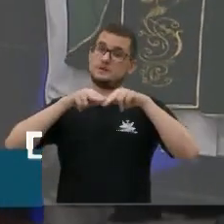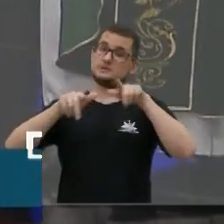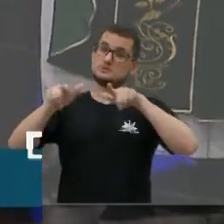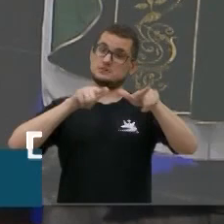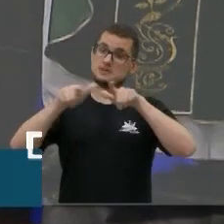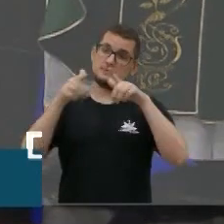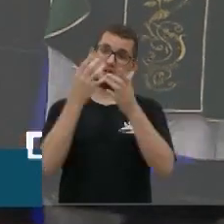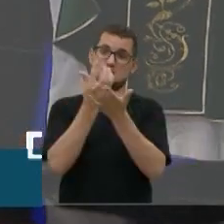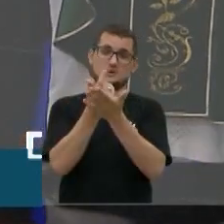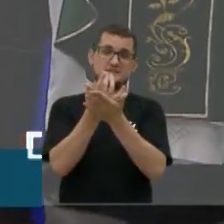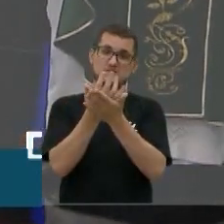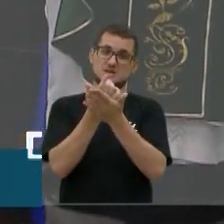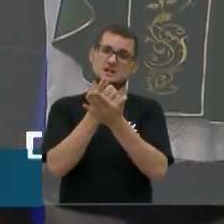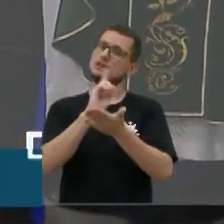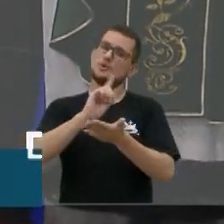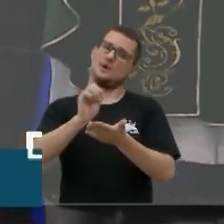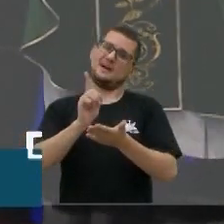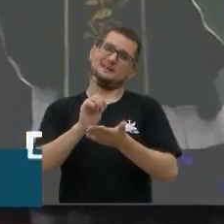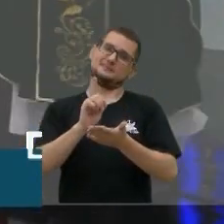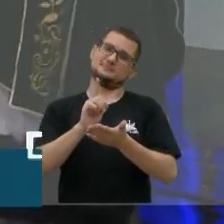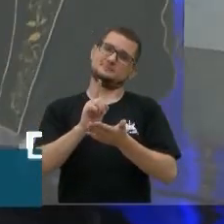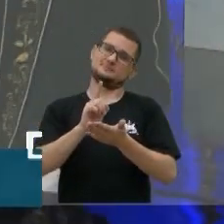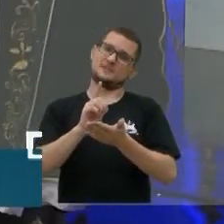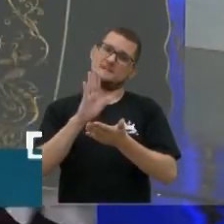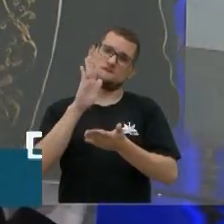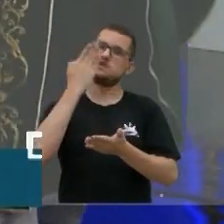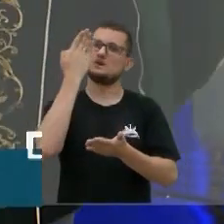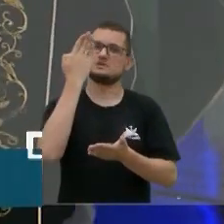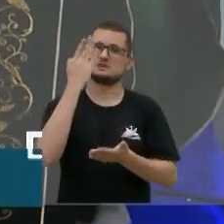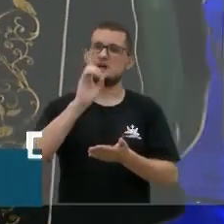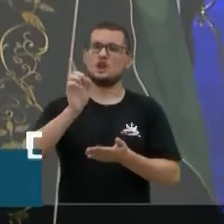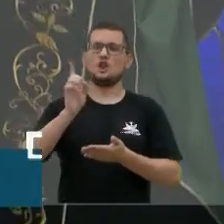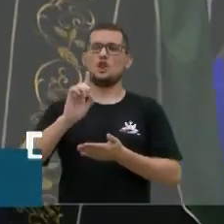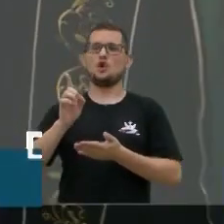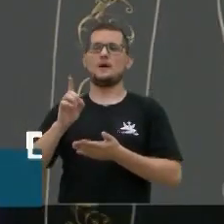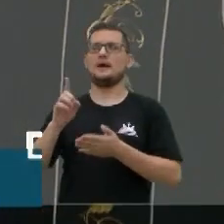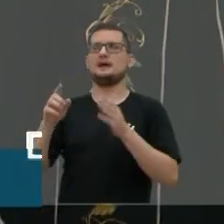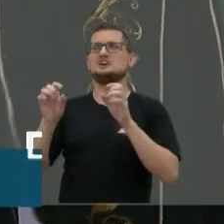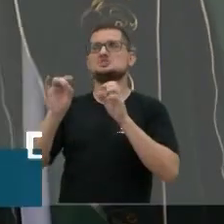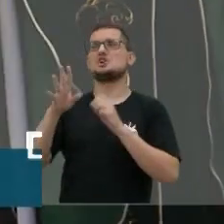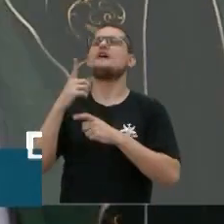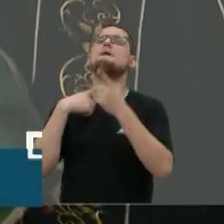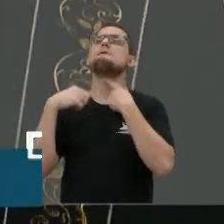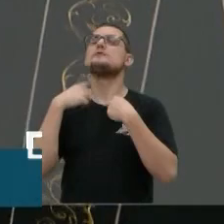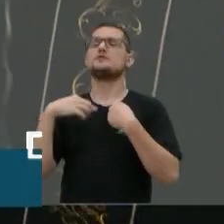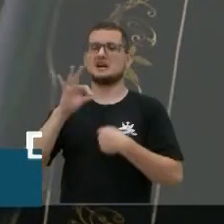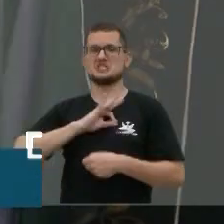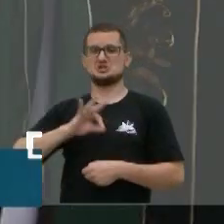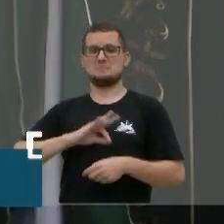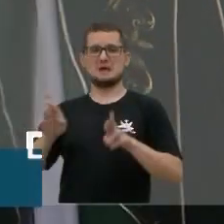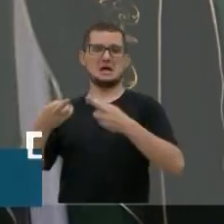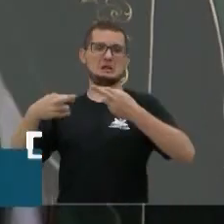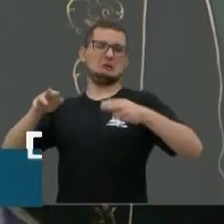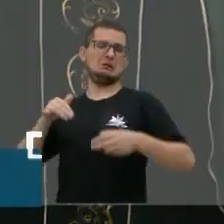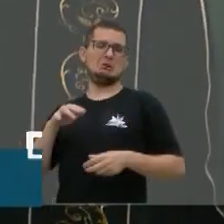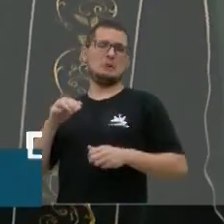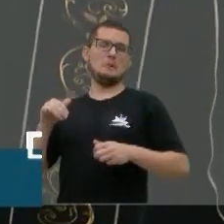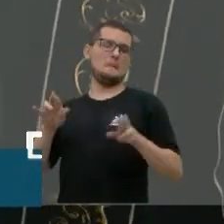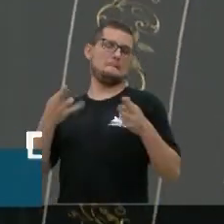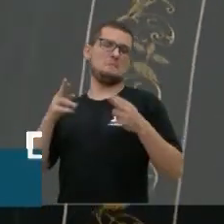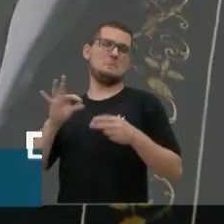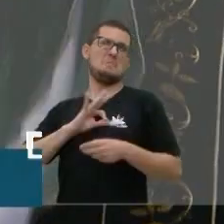não é uma alienação. Não é uma coisa da cabeça de um padre que é exibido, que